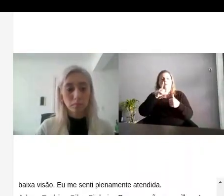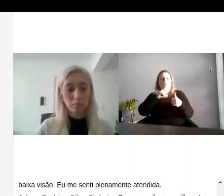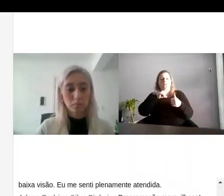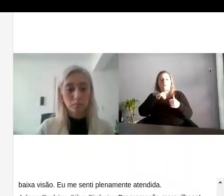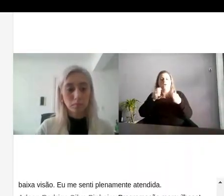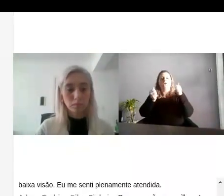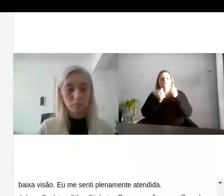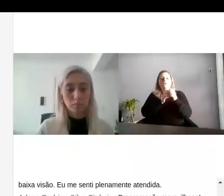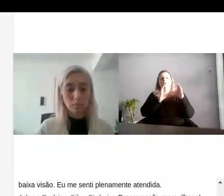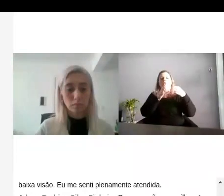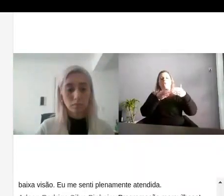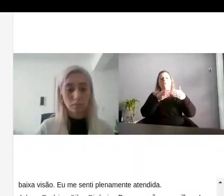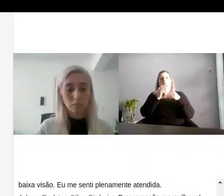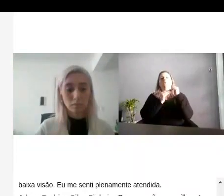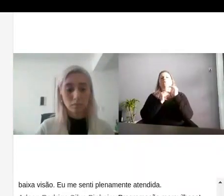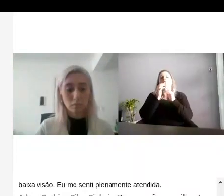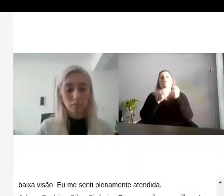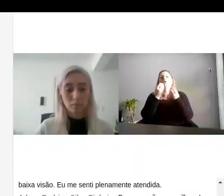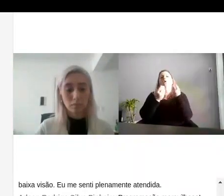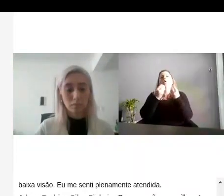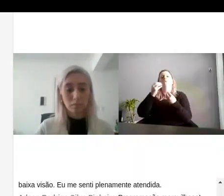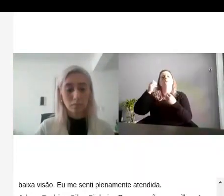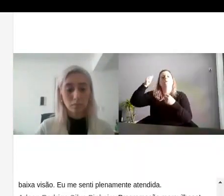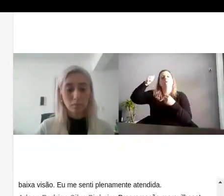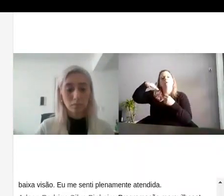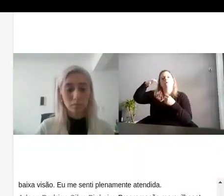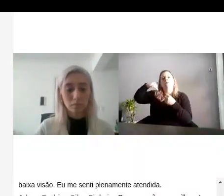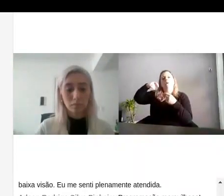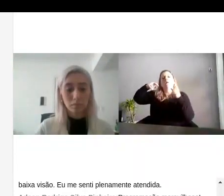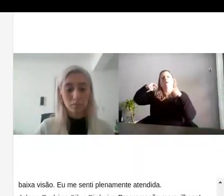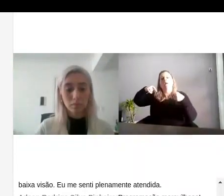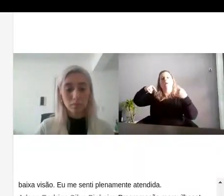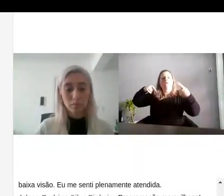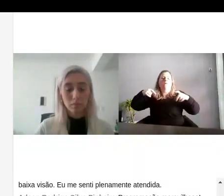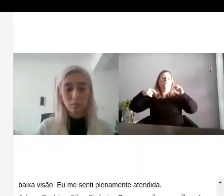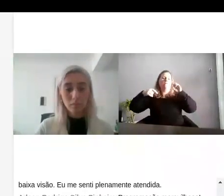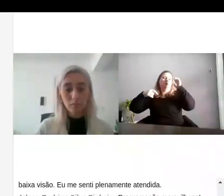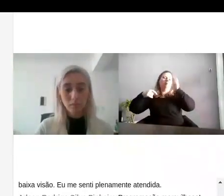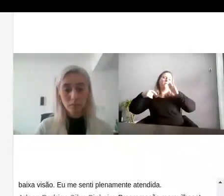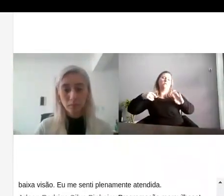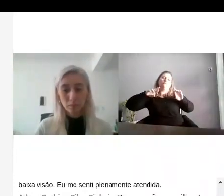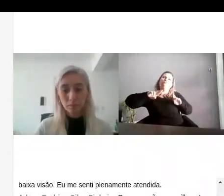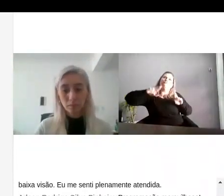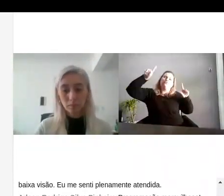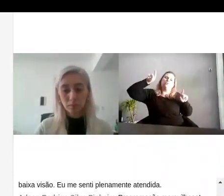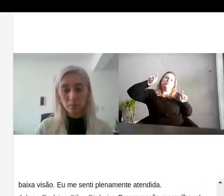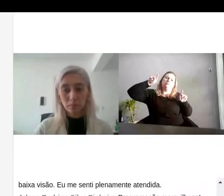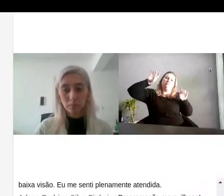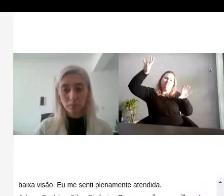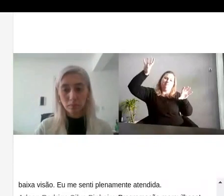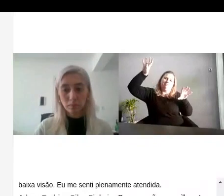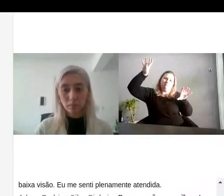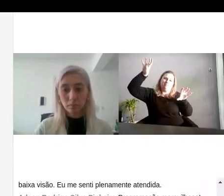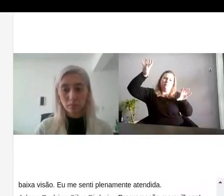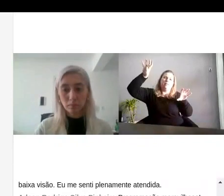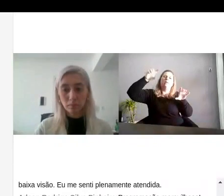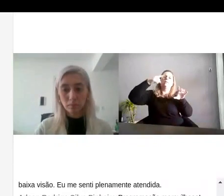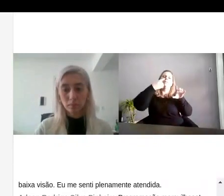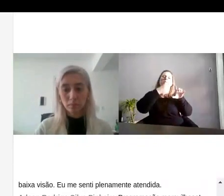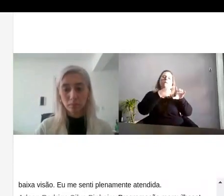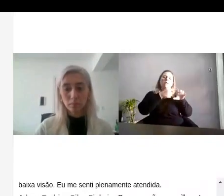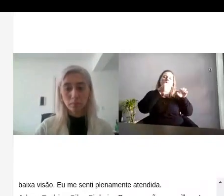audiodescrição, que faz com que sejamos diferenciados. Nós não temos uma formação